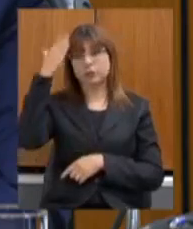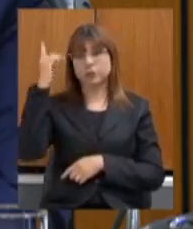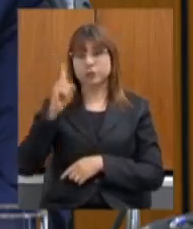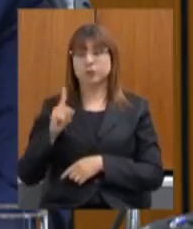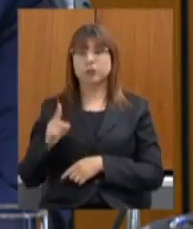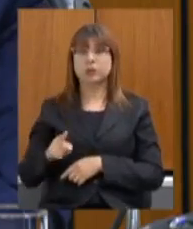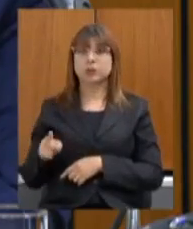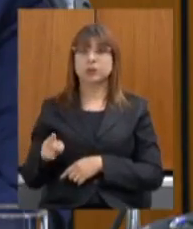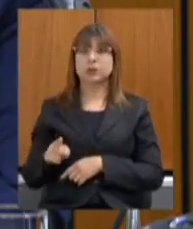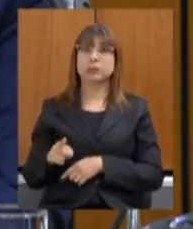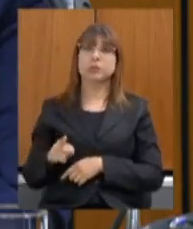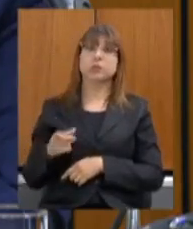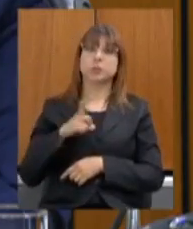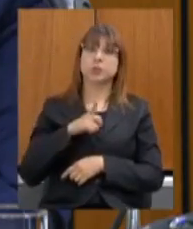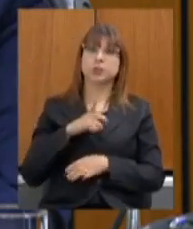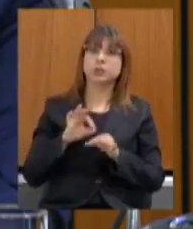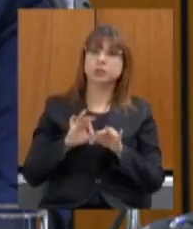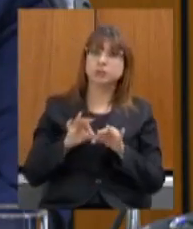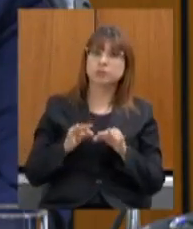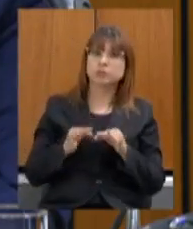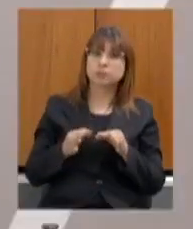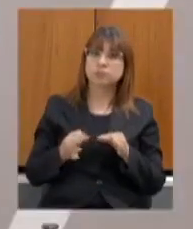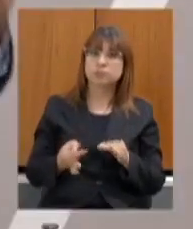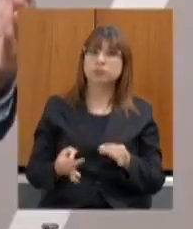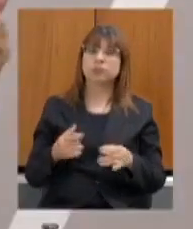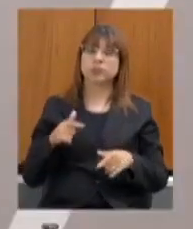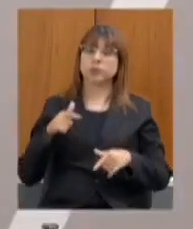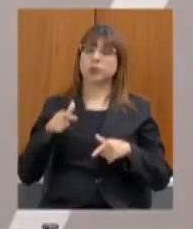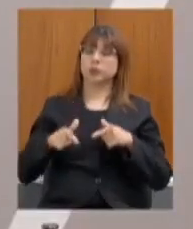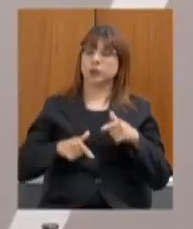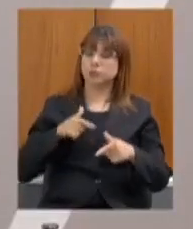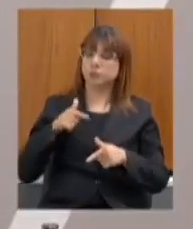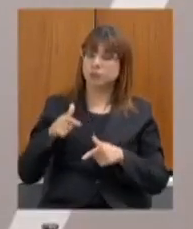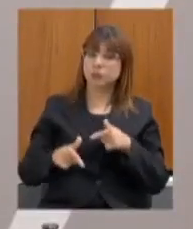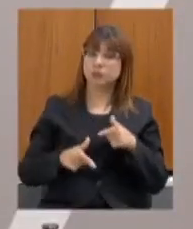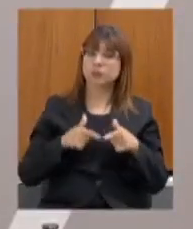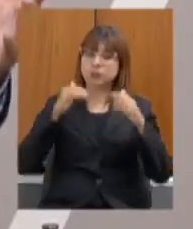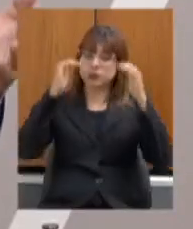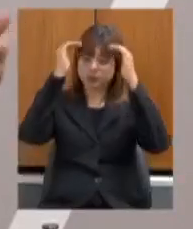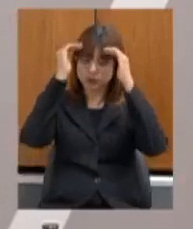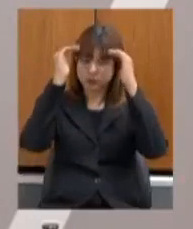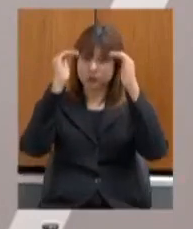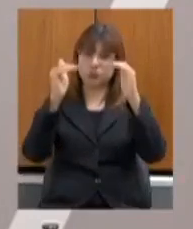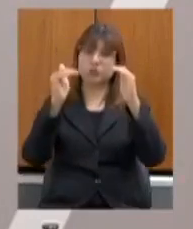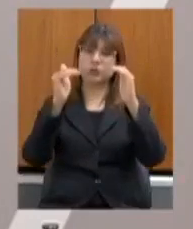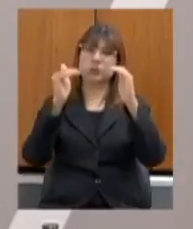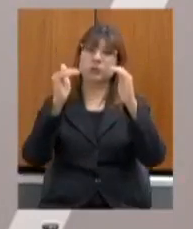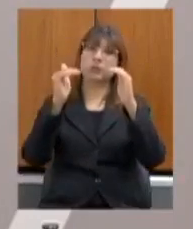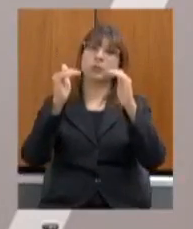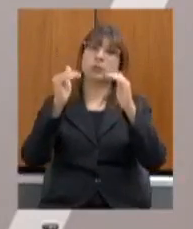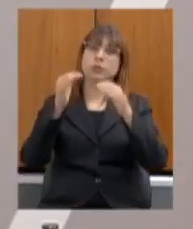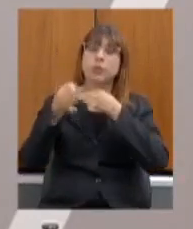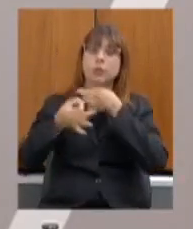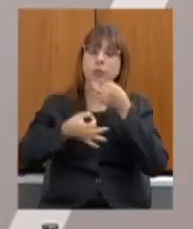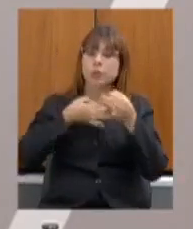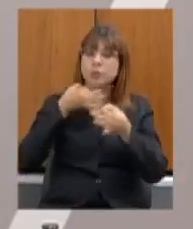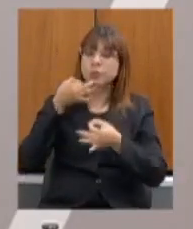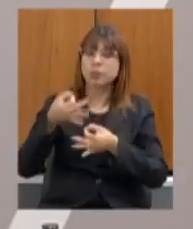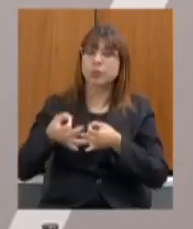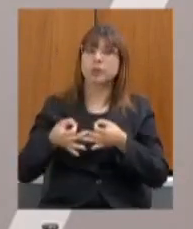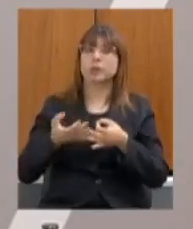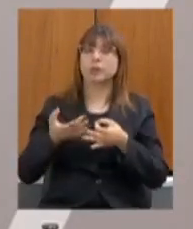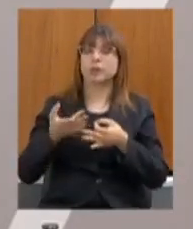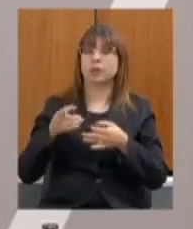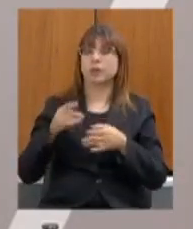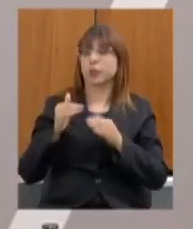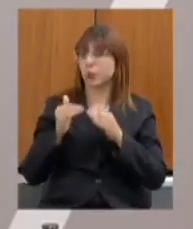com humildade, com trabalho, com respeito às opiniões divergentes,